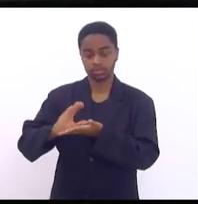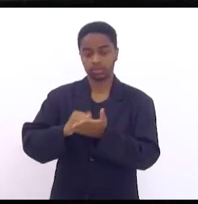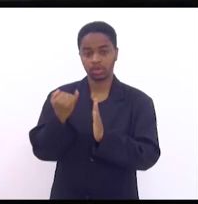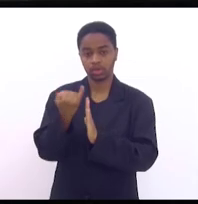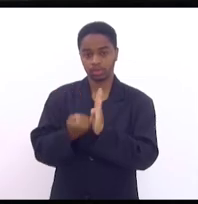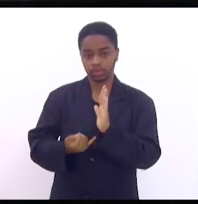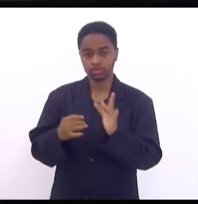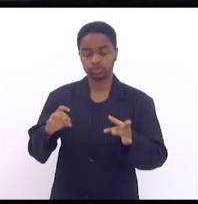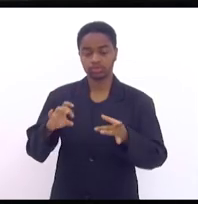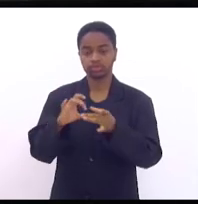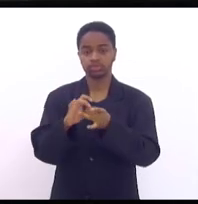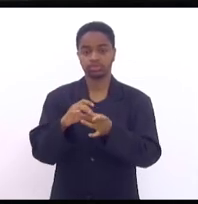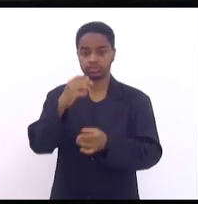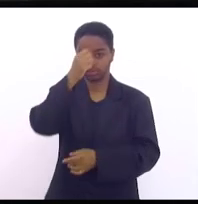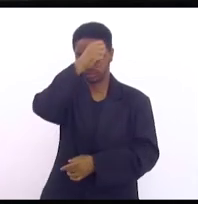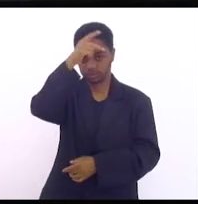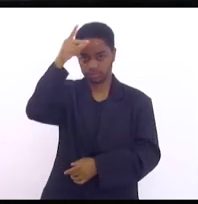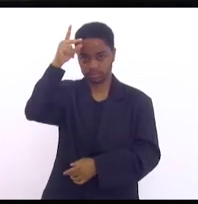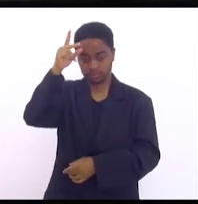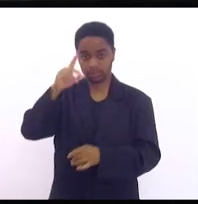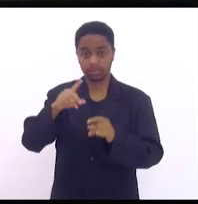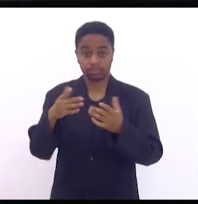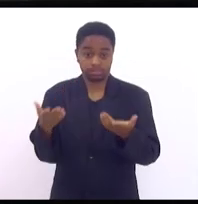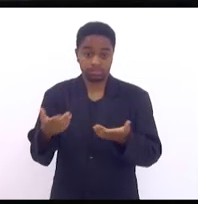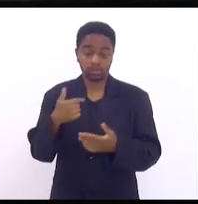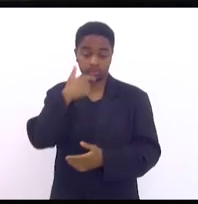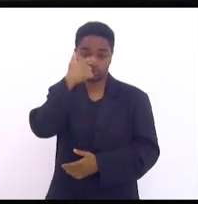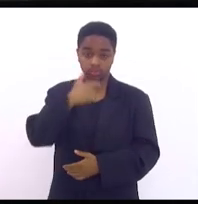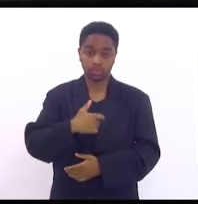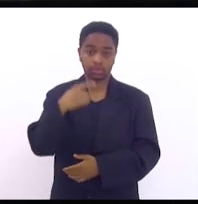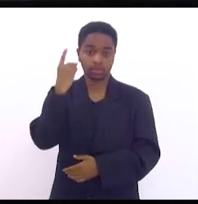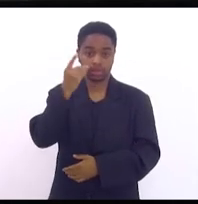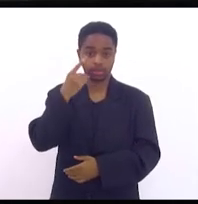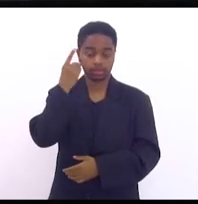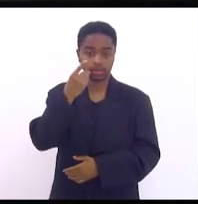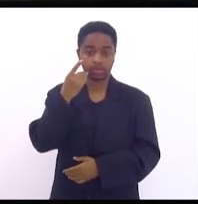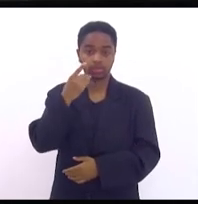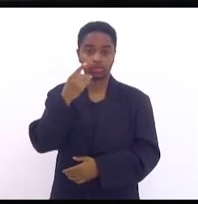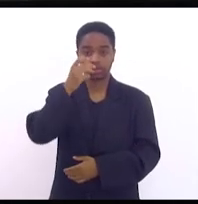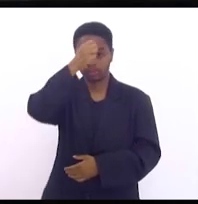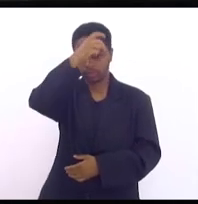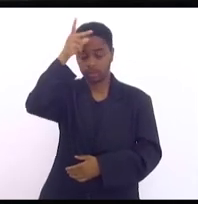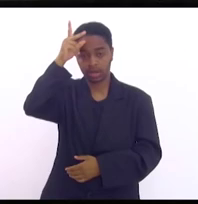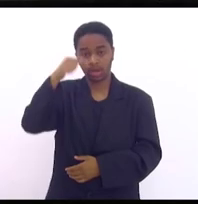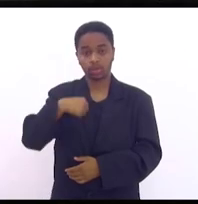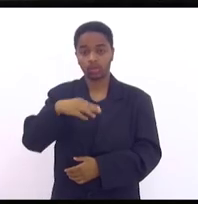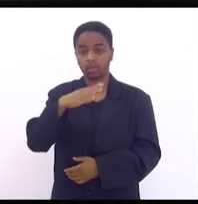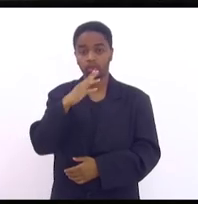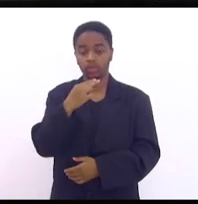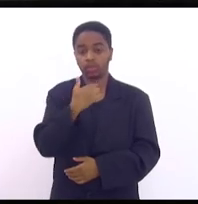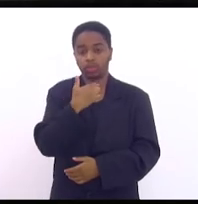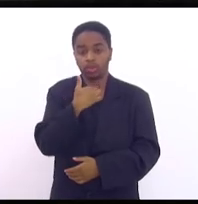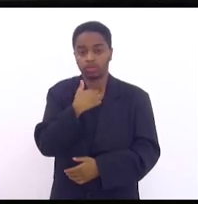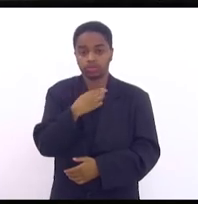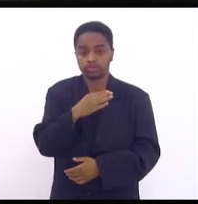aos municípios. E eu, como deputado municipalista que sou, não posso me furtar